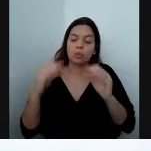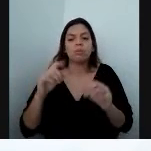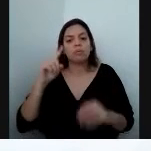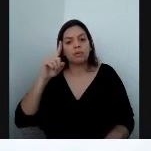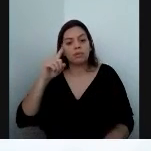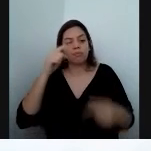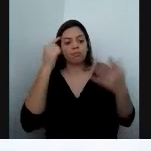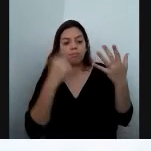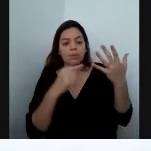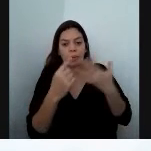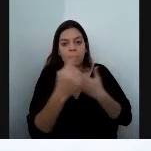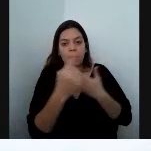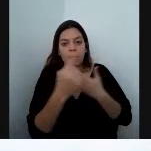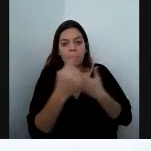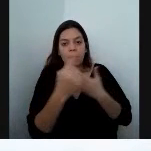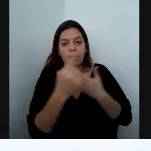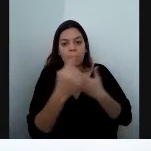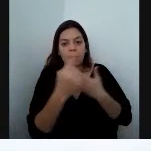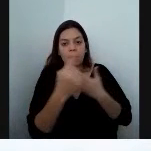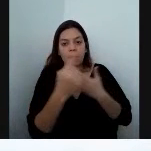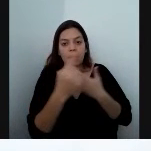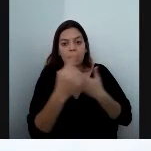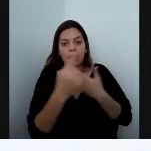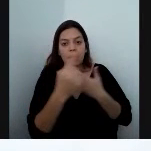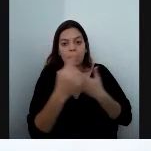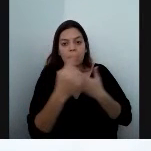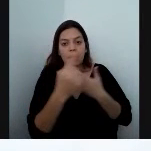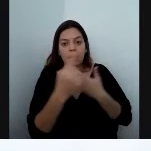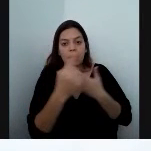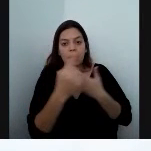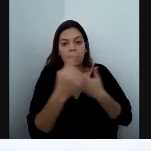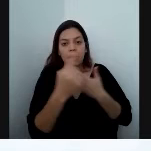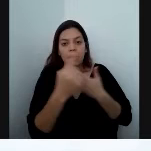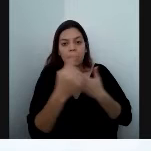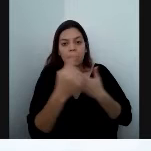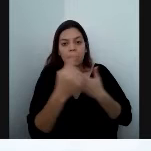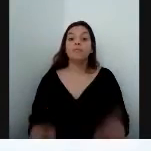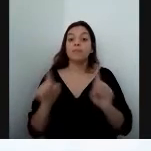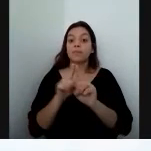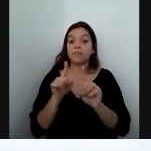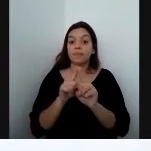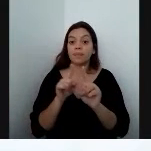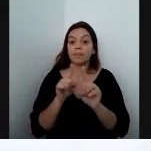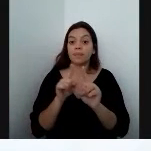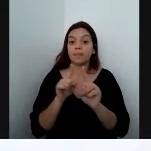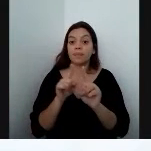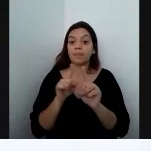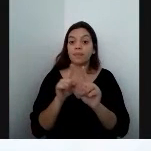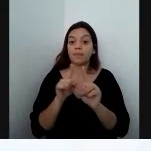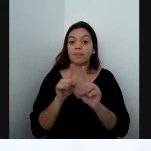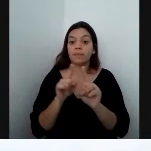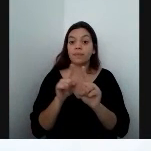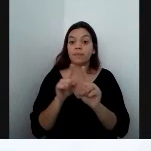questão da jornada é muito importante, né? Sim. Porque como que vai se dar o trabalho no lar, né?